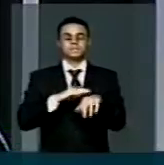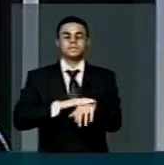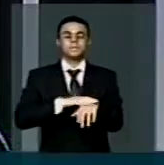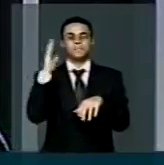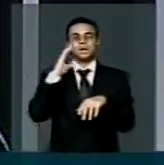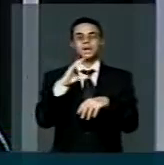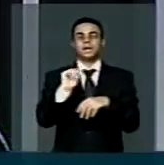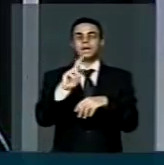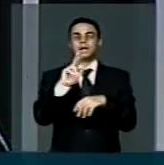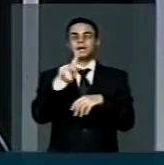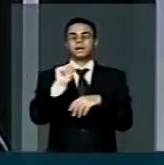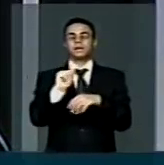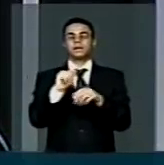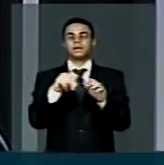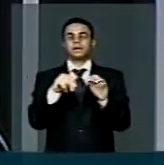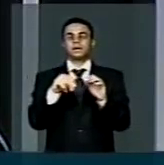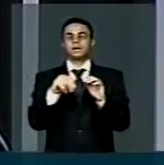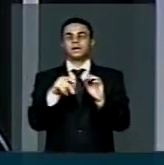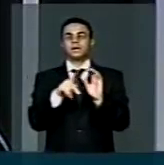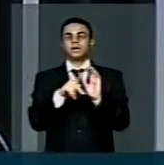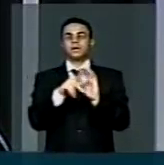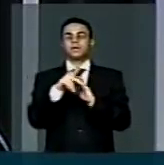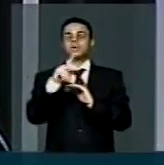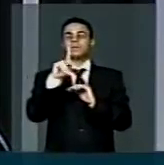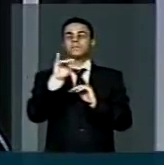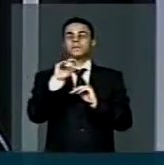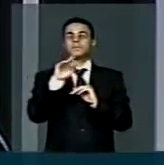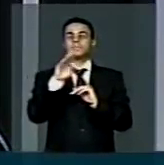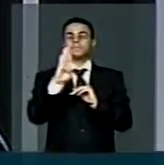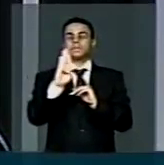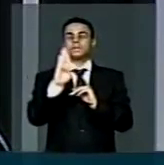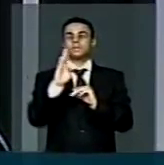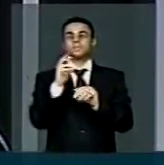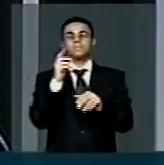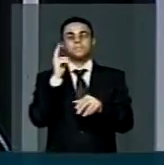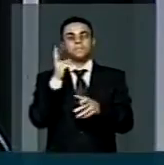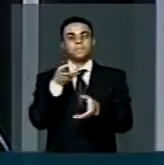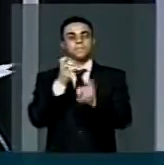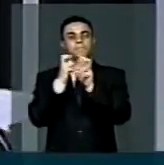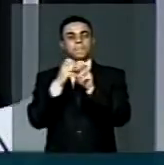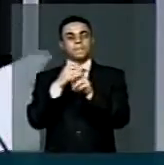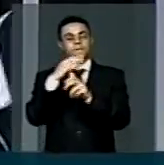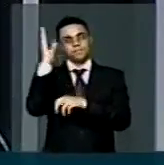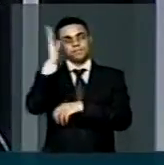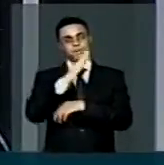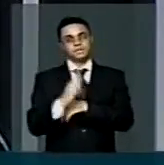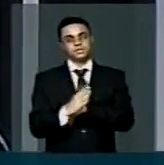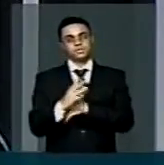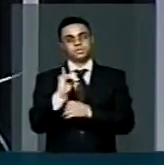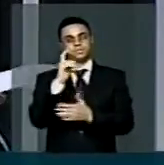tributária em relação ao PIB, verificou que o Brasil é aquele onde é menor o retorno dos impostos